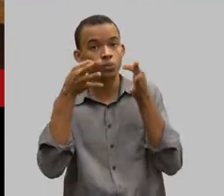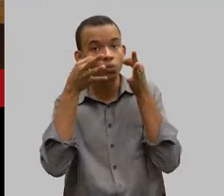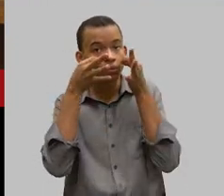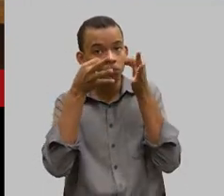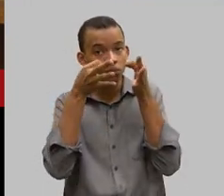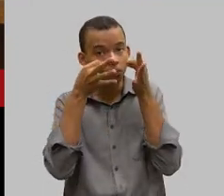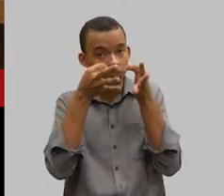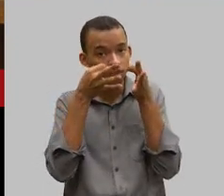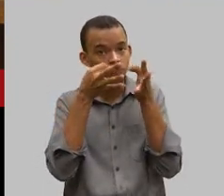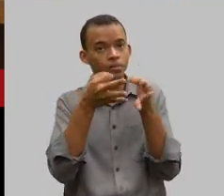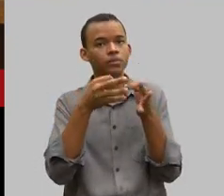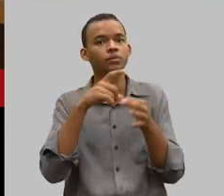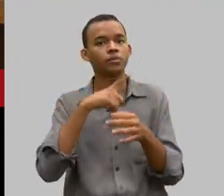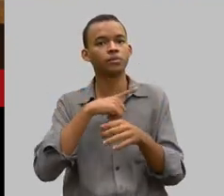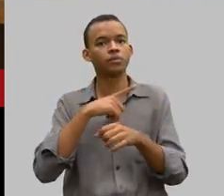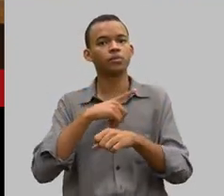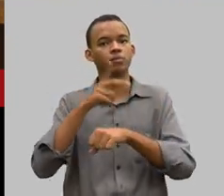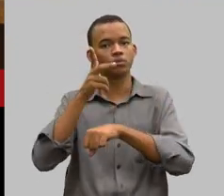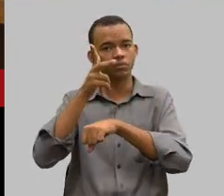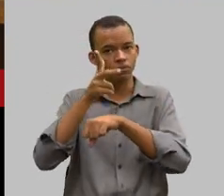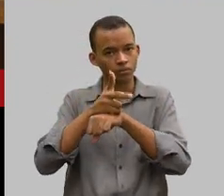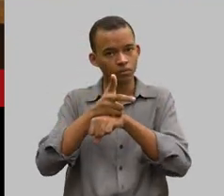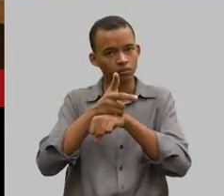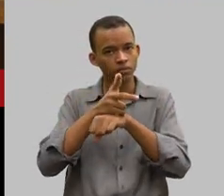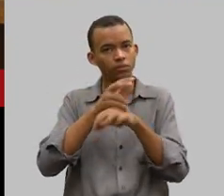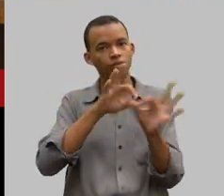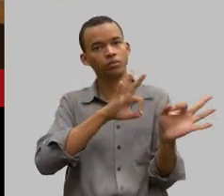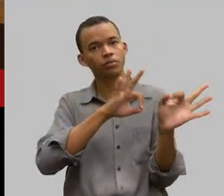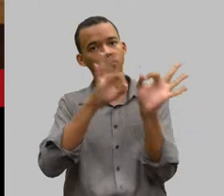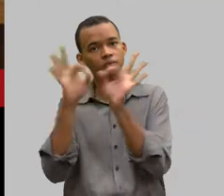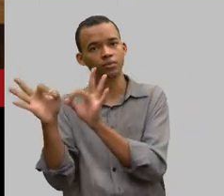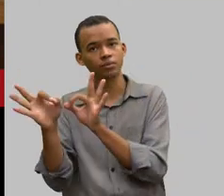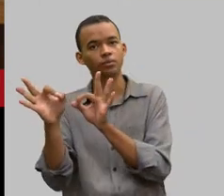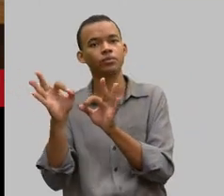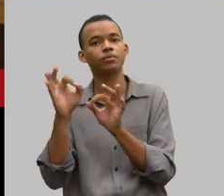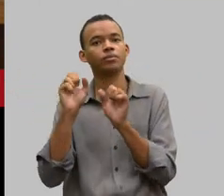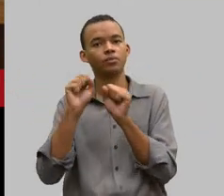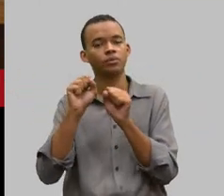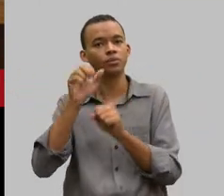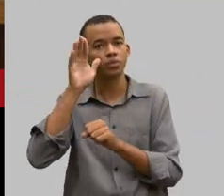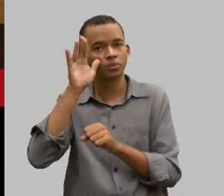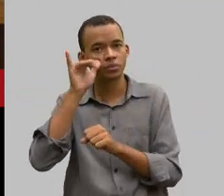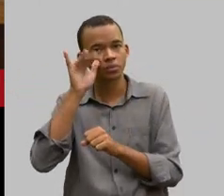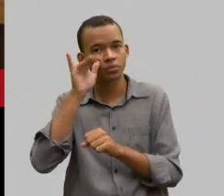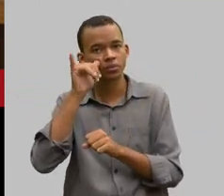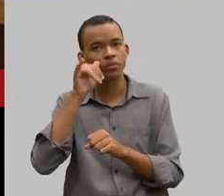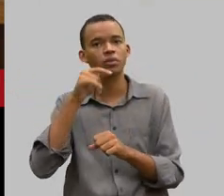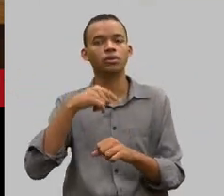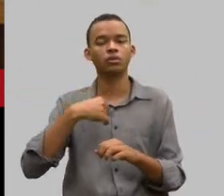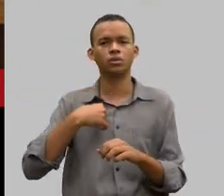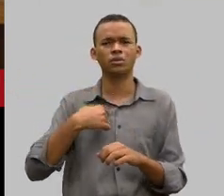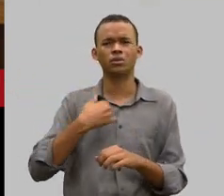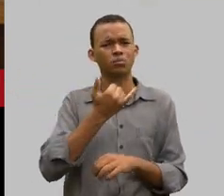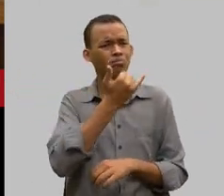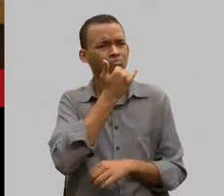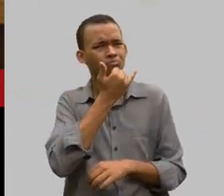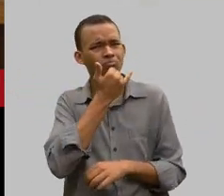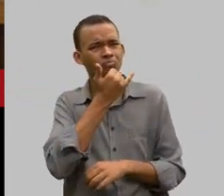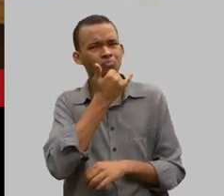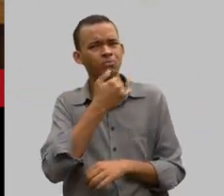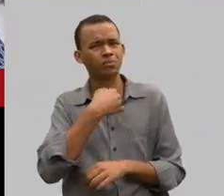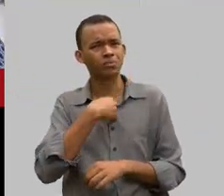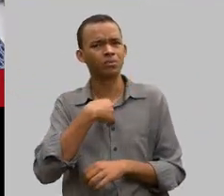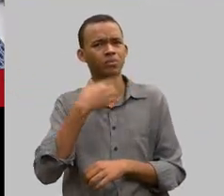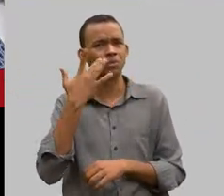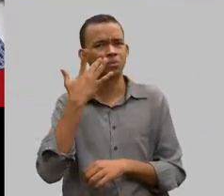mas depois tá gravado então basta prenção Senhor não pode começar dizendo não sei se não sei se a senhora então a senhora